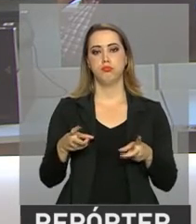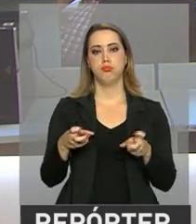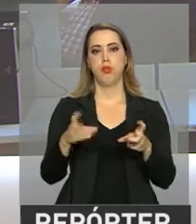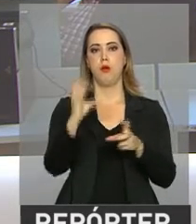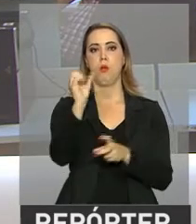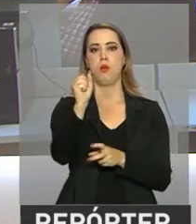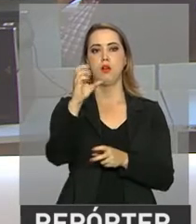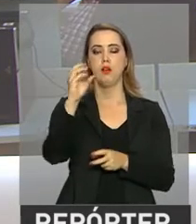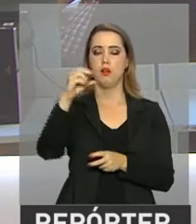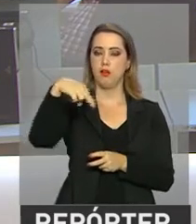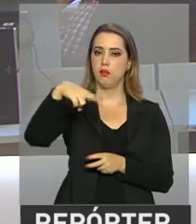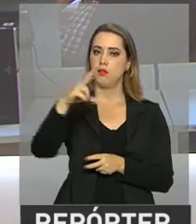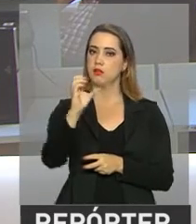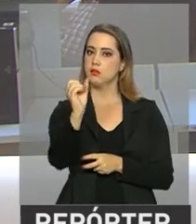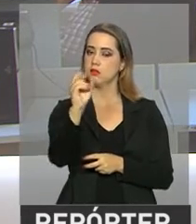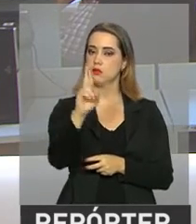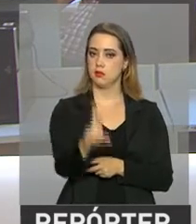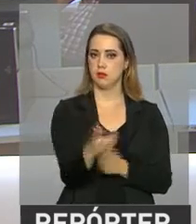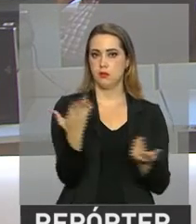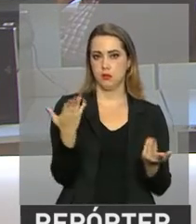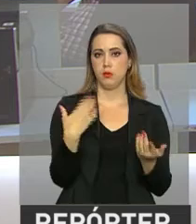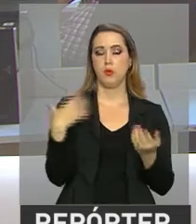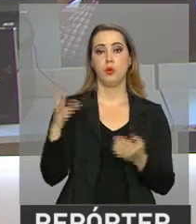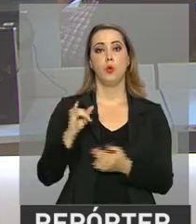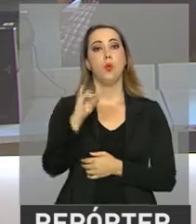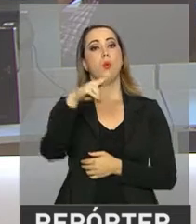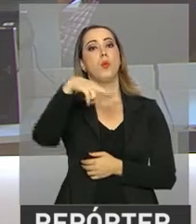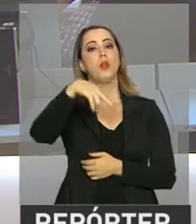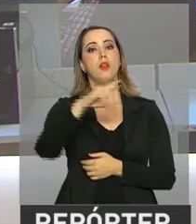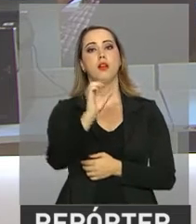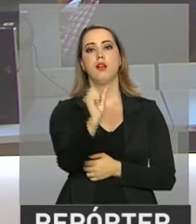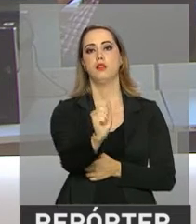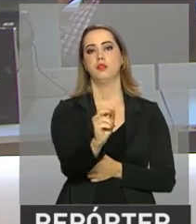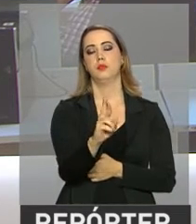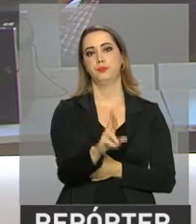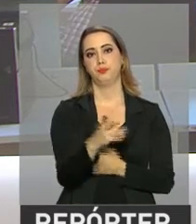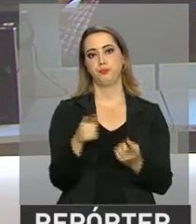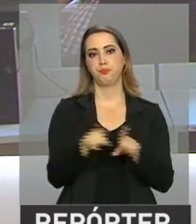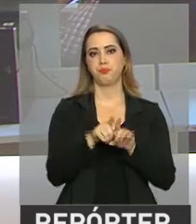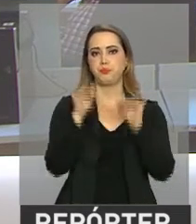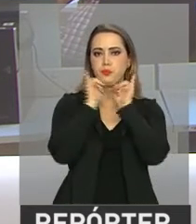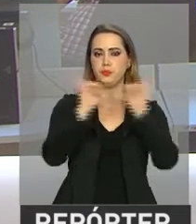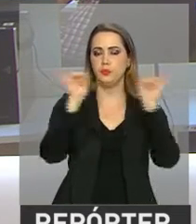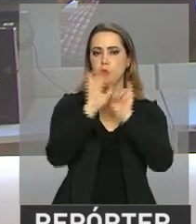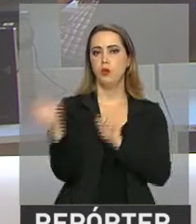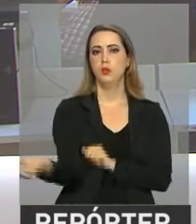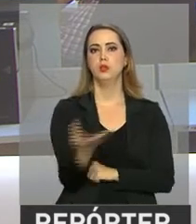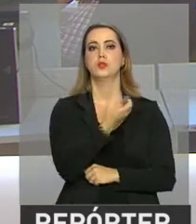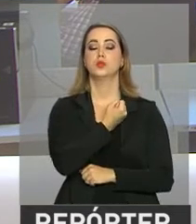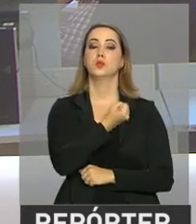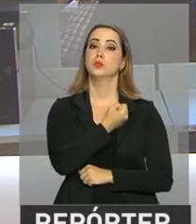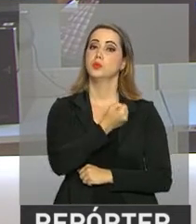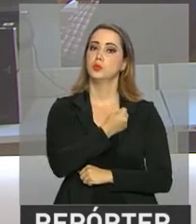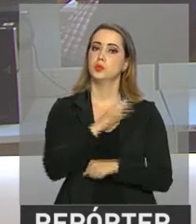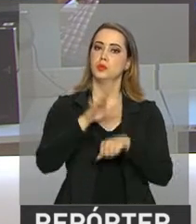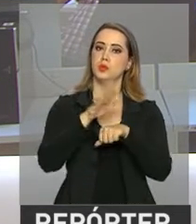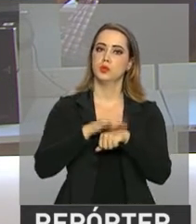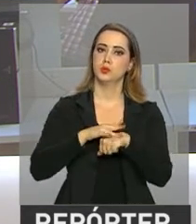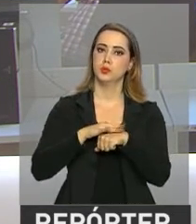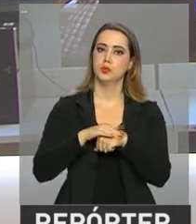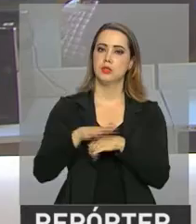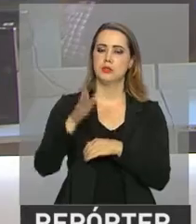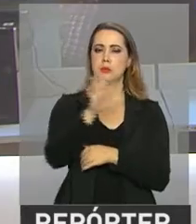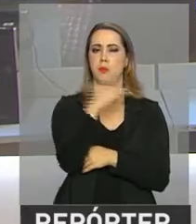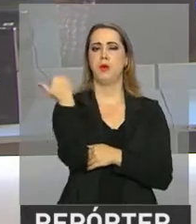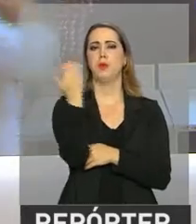da Saúde e o Instituto Nacional do Câncer do Rio de Janeiro, o INCA, divulgaram novos dados sobre a doença que mais mata crianças e adolescentes no